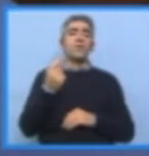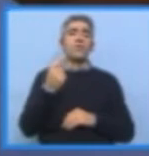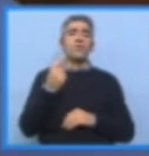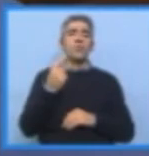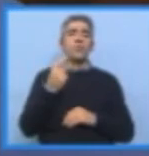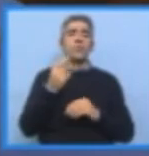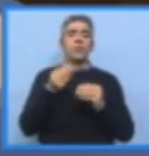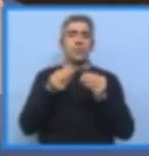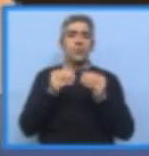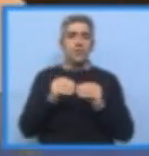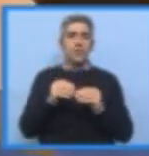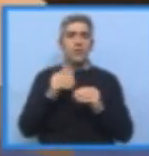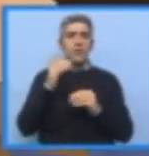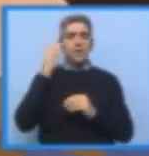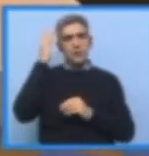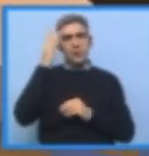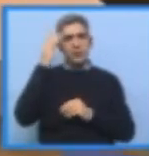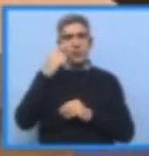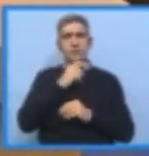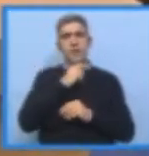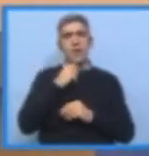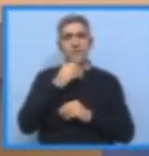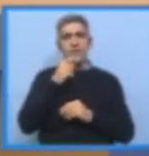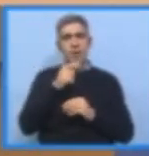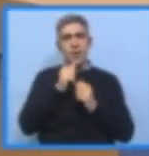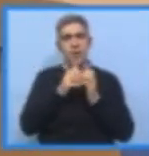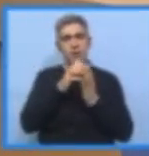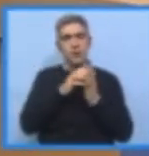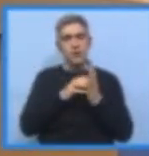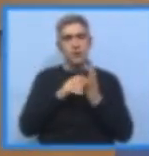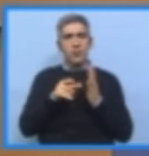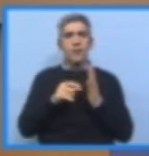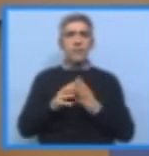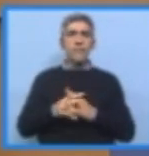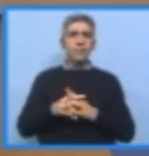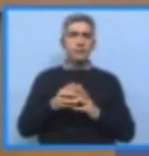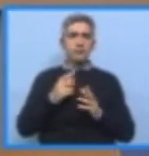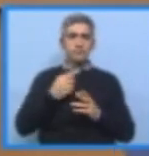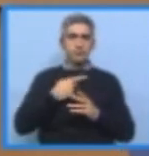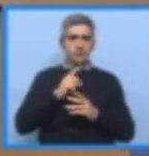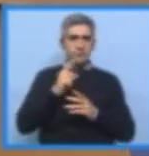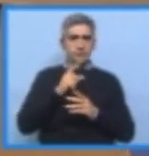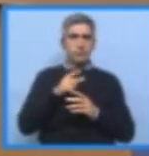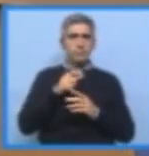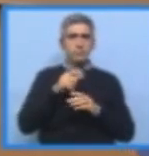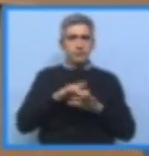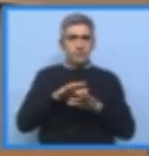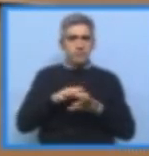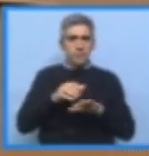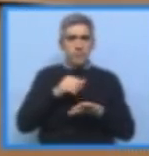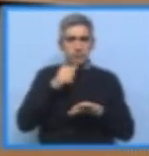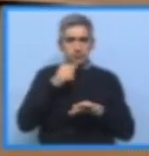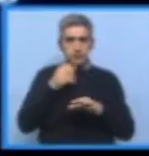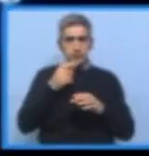ofício do Santo Padre que fala um bocadinho nisso, que não devemos praticar esta obstinação terapêutica.